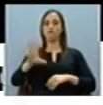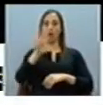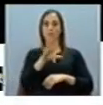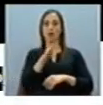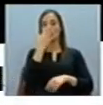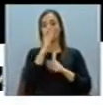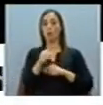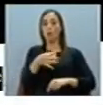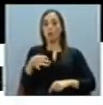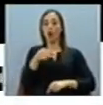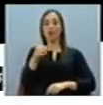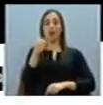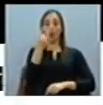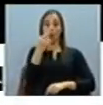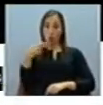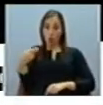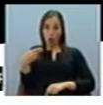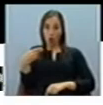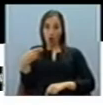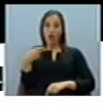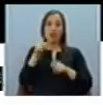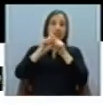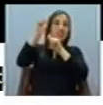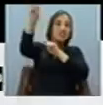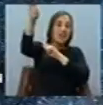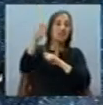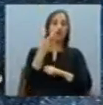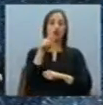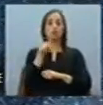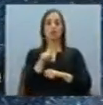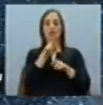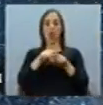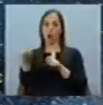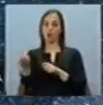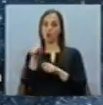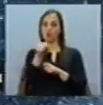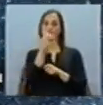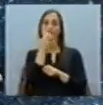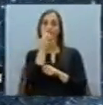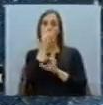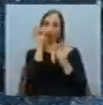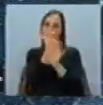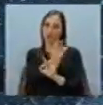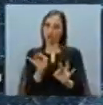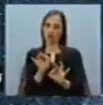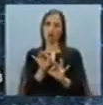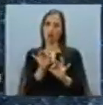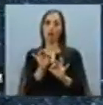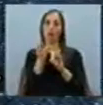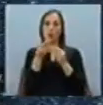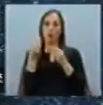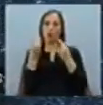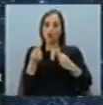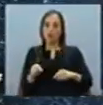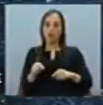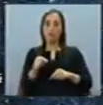1 euro a uma distância de 2.000 quilómetros. Este é o poder extraordinário da resolução. E então o que é que nos conta esta imagem que nós estamos a ver deste